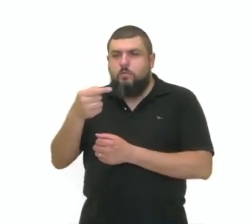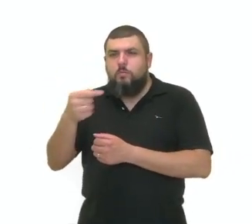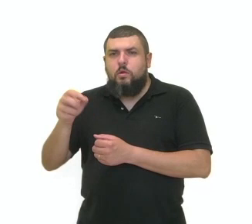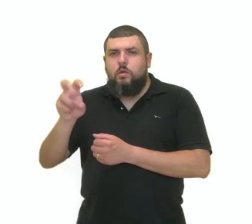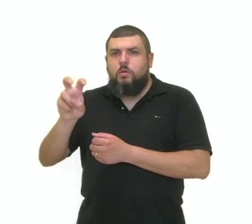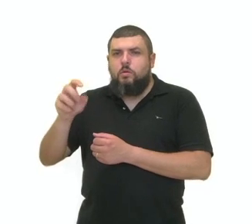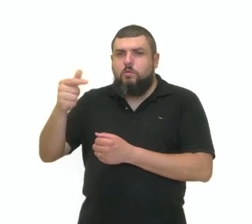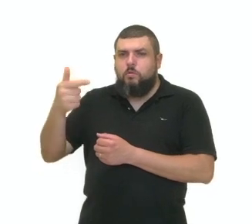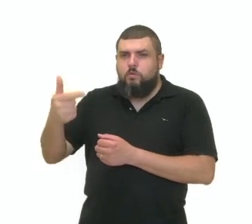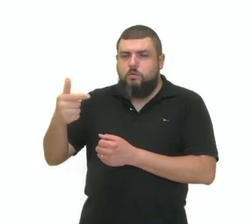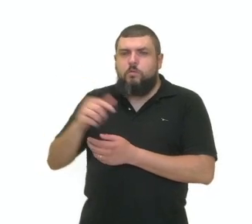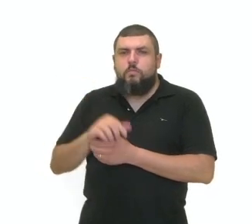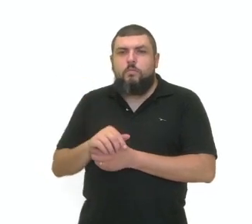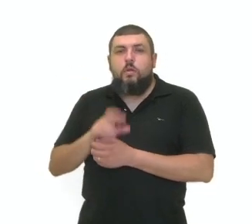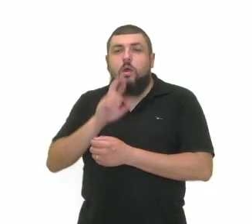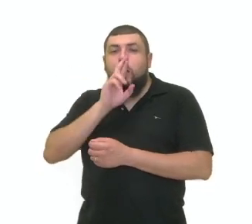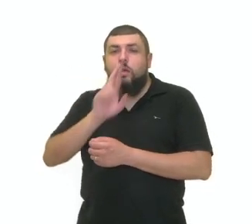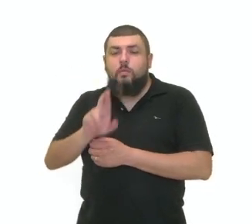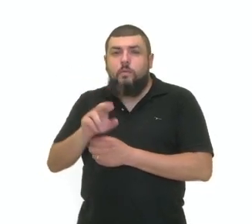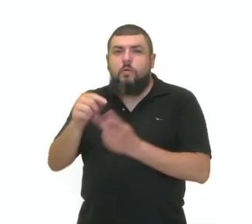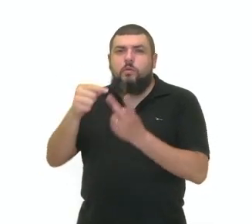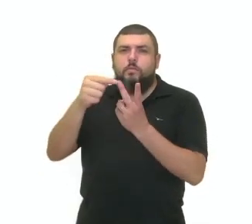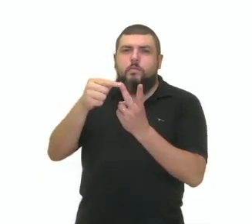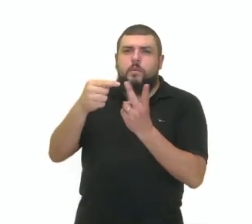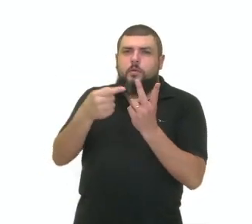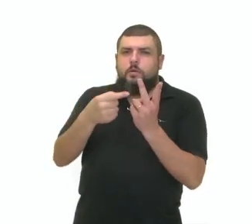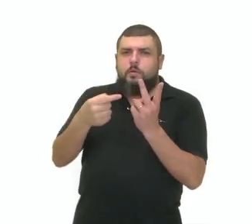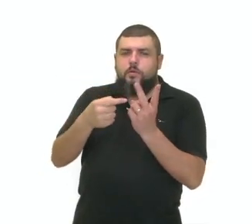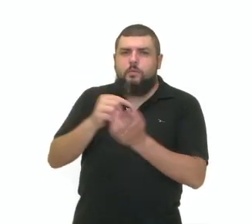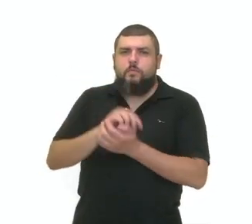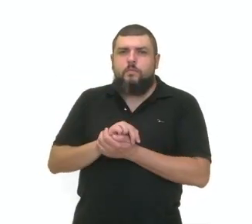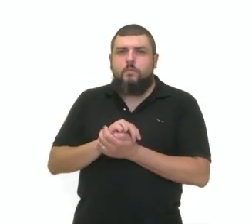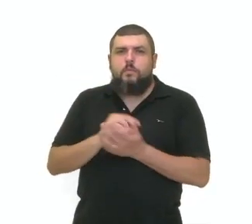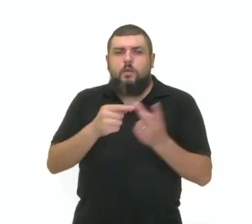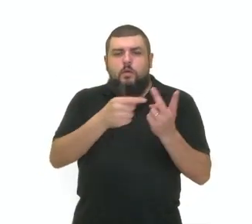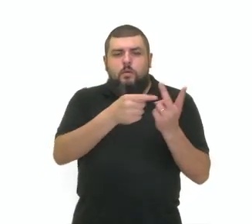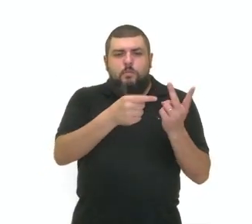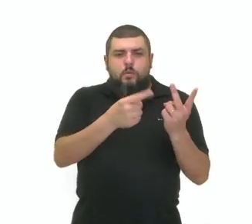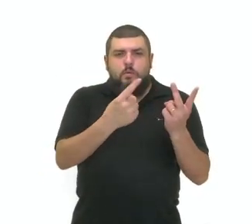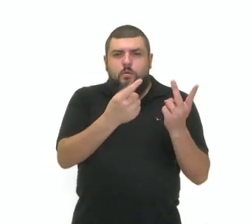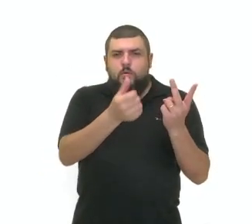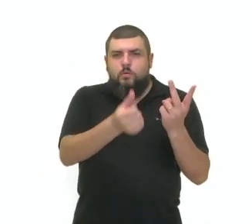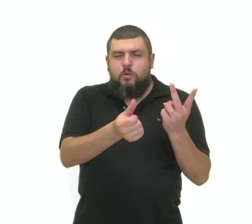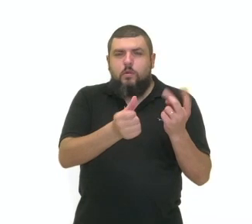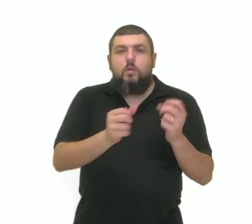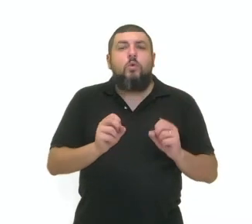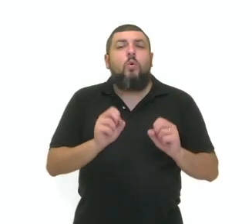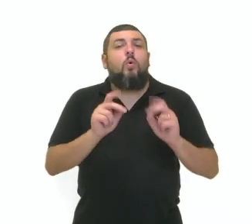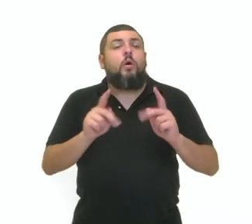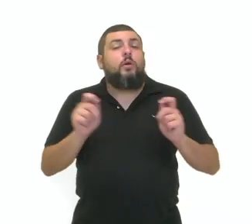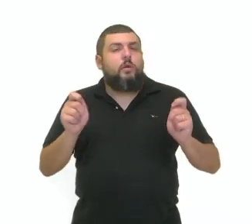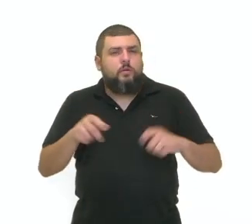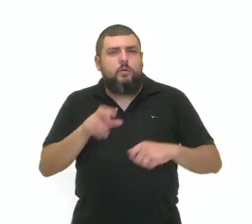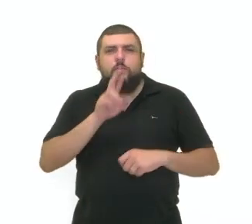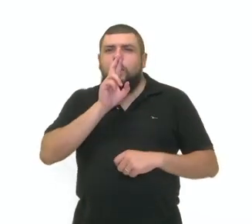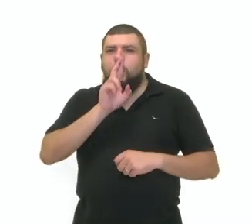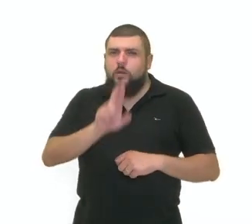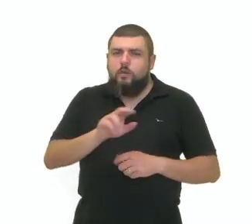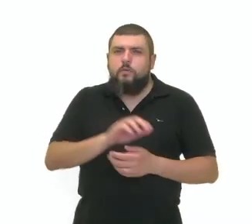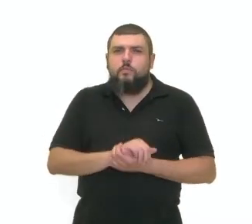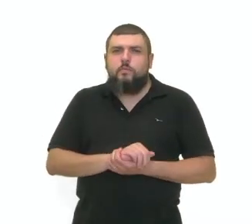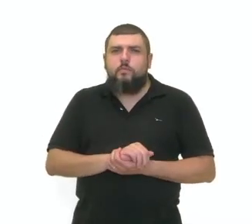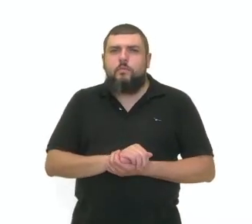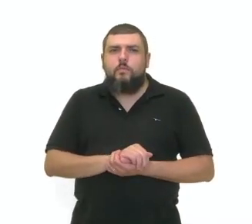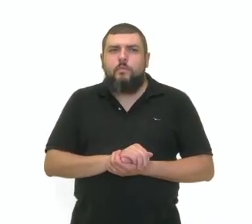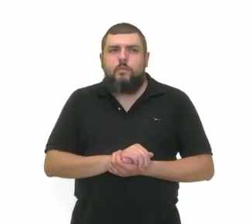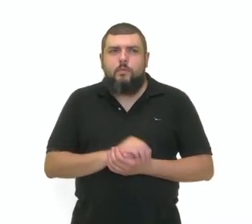ela dá uma raiz negativa, ou seja, dá menos 16. Agora a gente pode resolver. Até esse momento, com os números